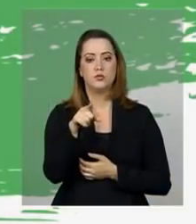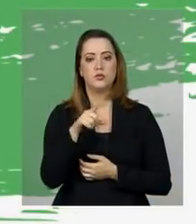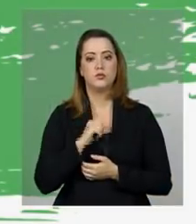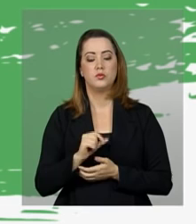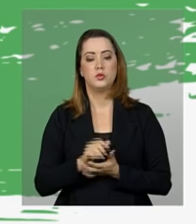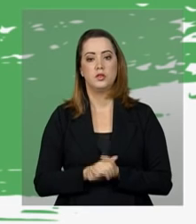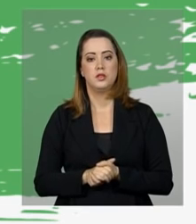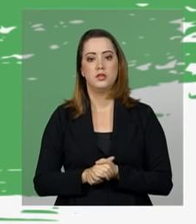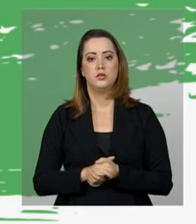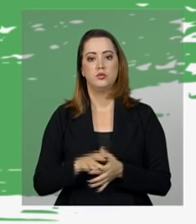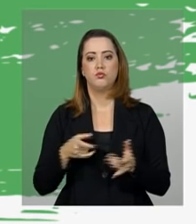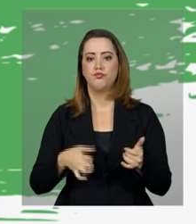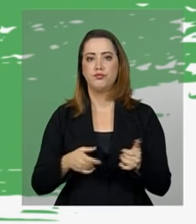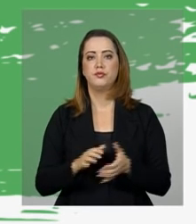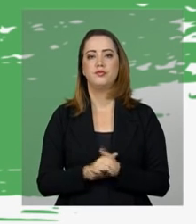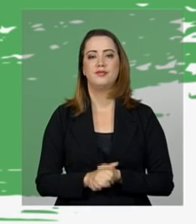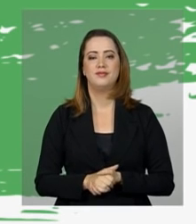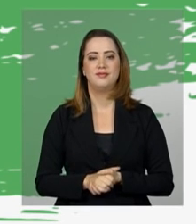ué.